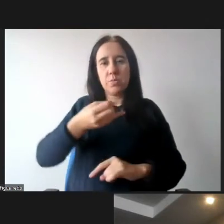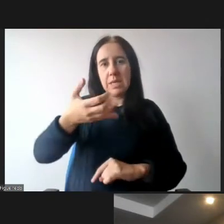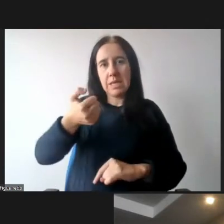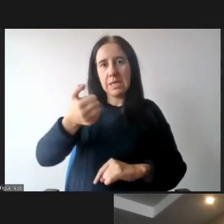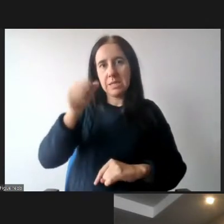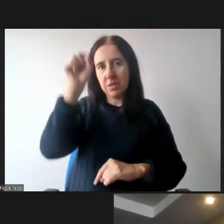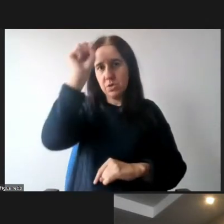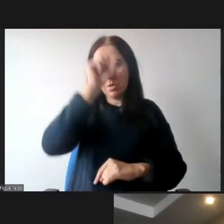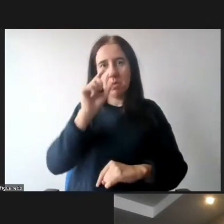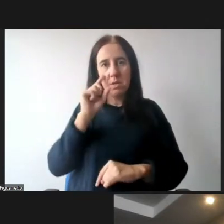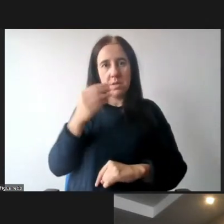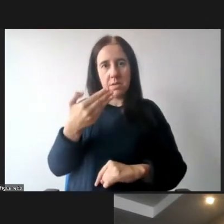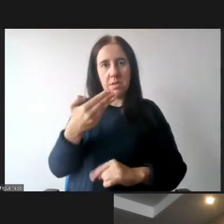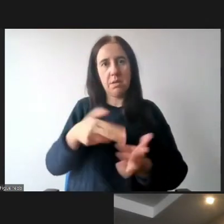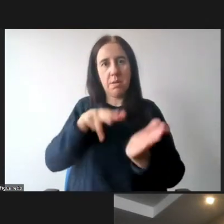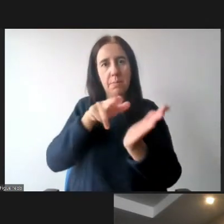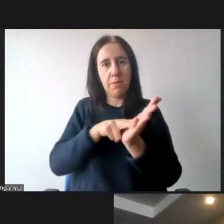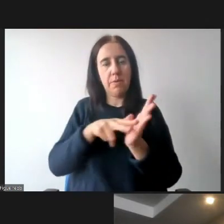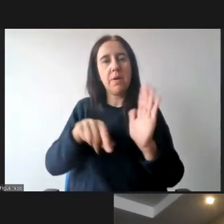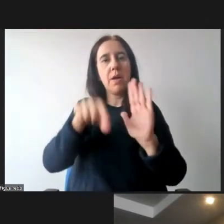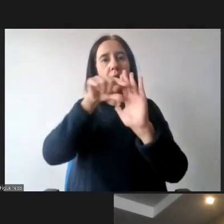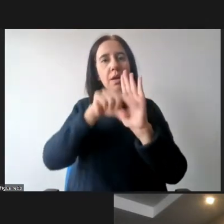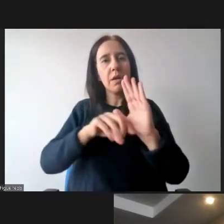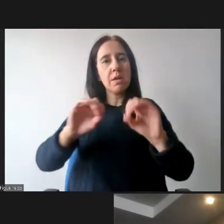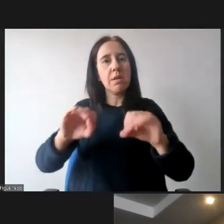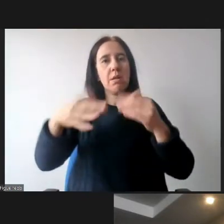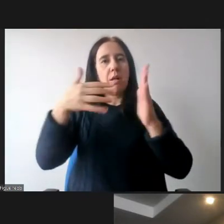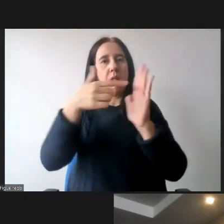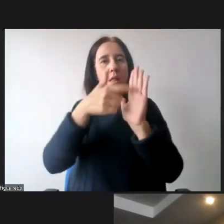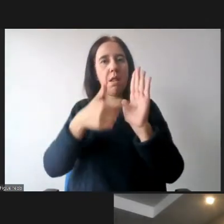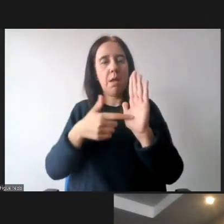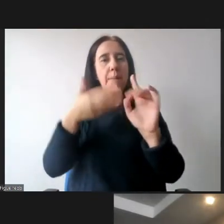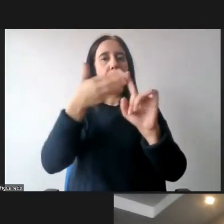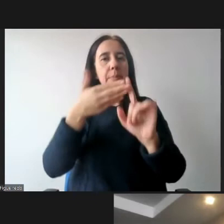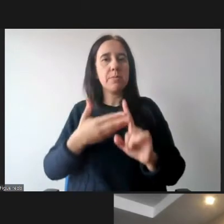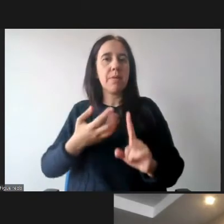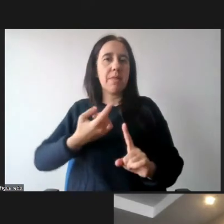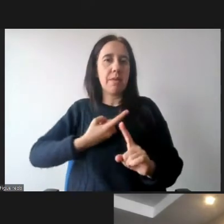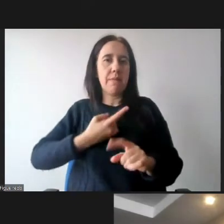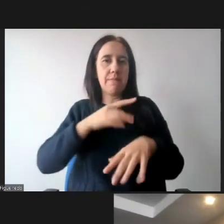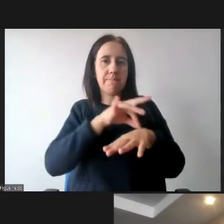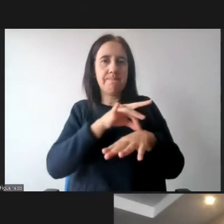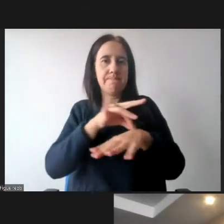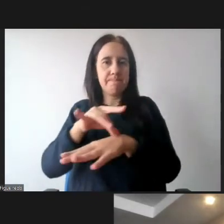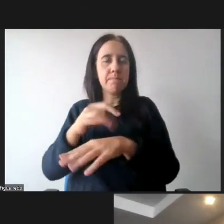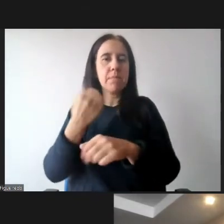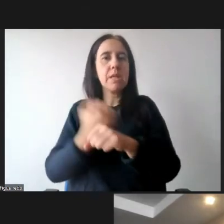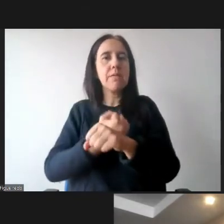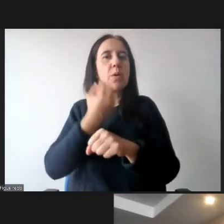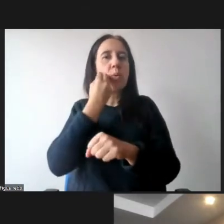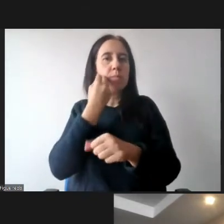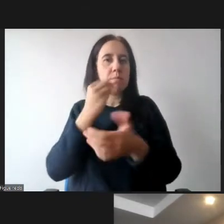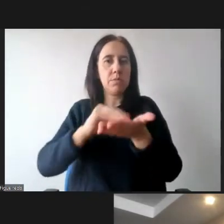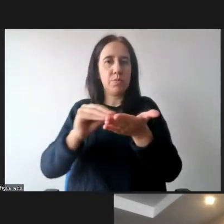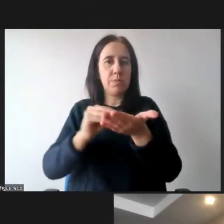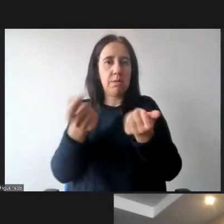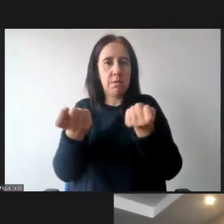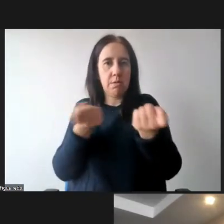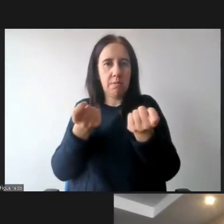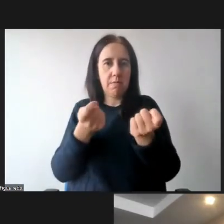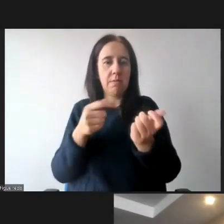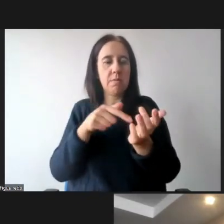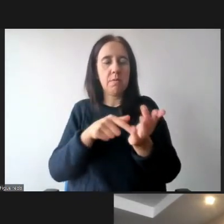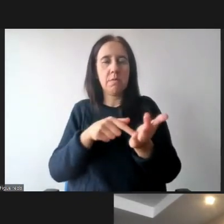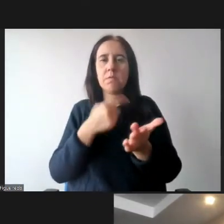janeiro, estabelece nos seus artigos iniciais um conjunto de princípios que devem nortear a atividade administrativa, entendida aqui em